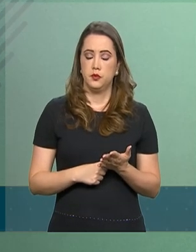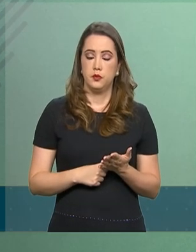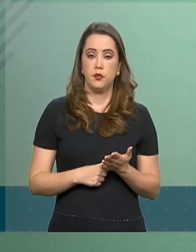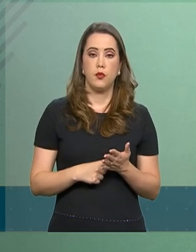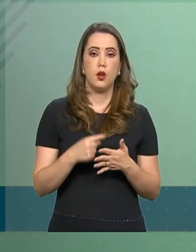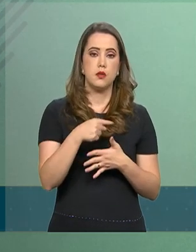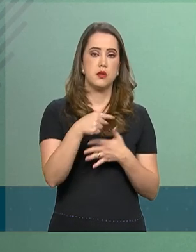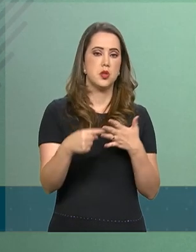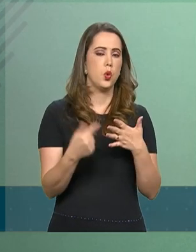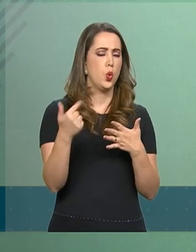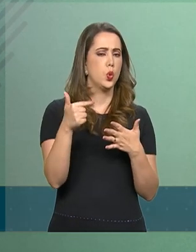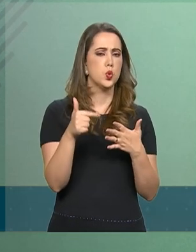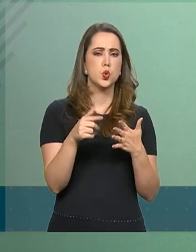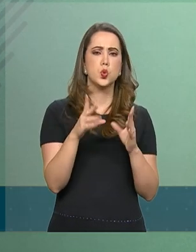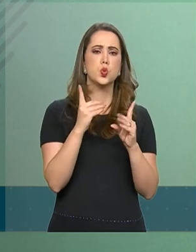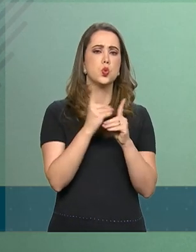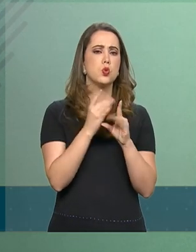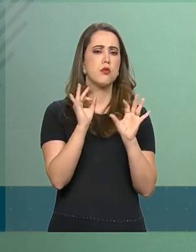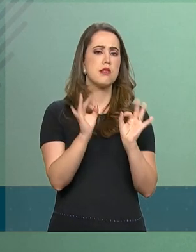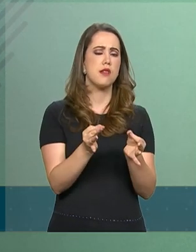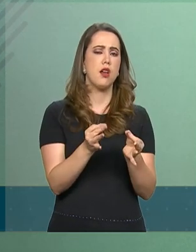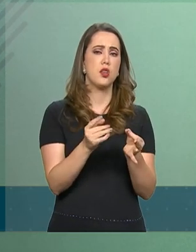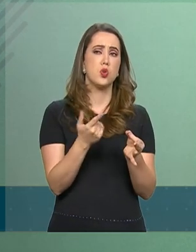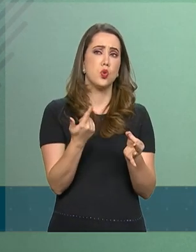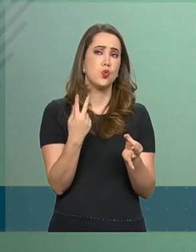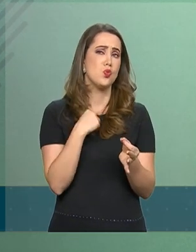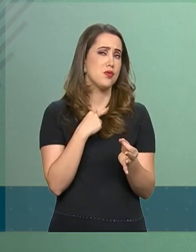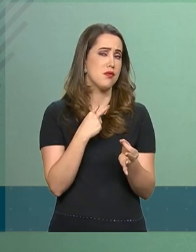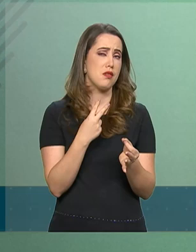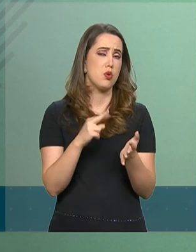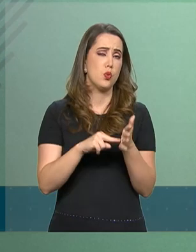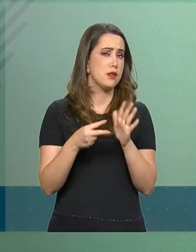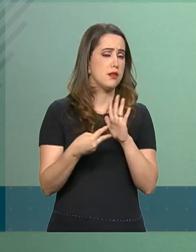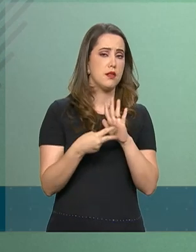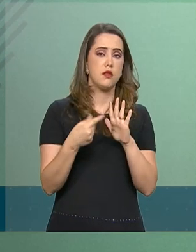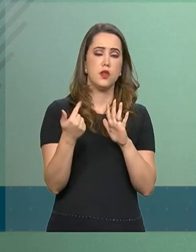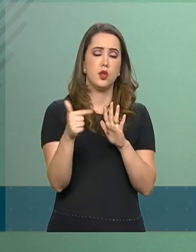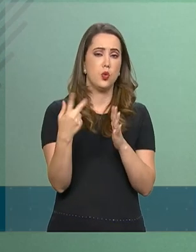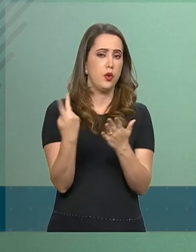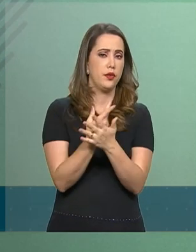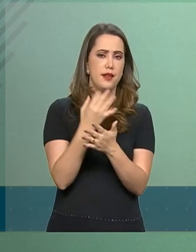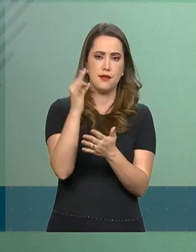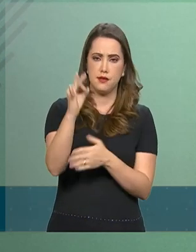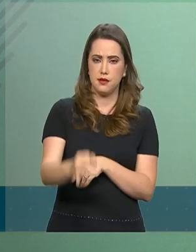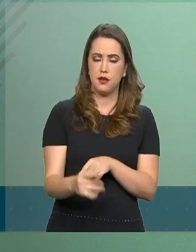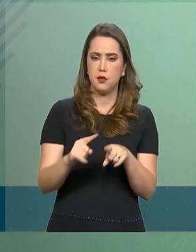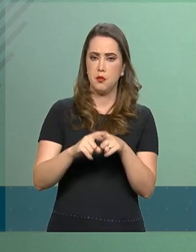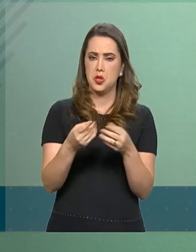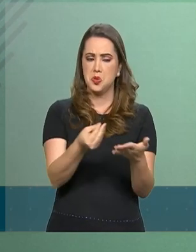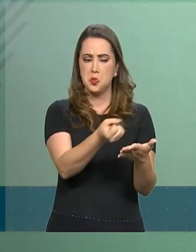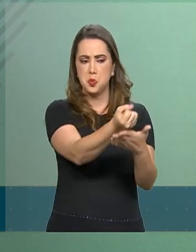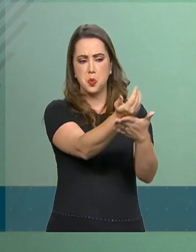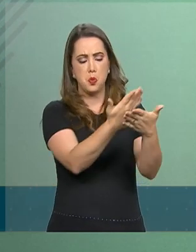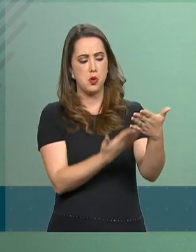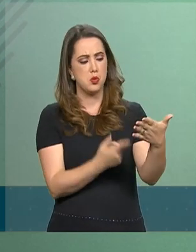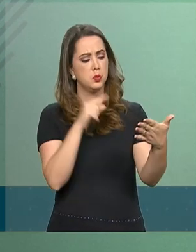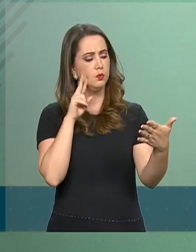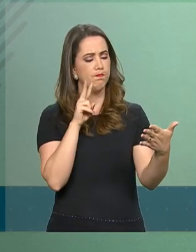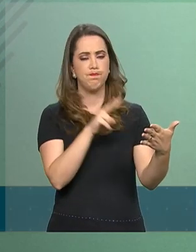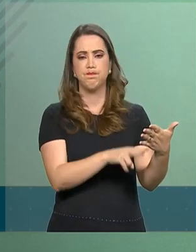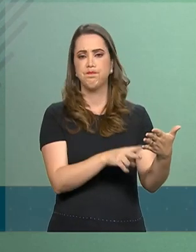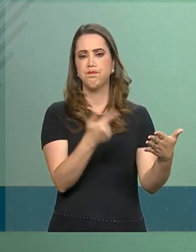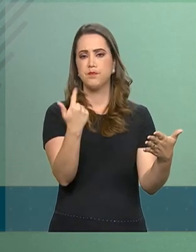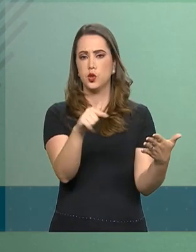encontros não foram citados isso não significa que eles não ocorreram mas nesta agenda que lhe foi endereçada eles não estão